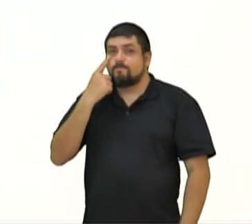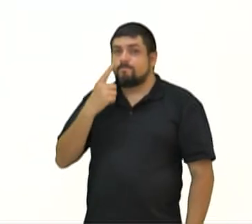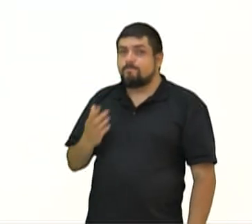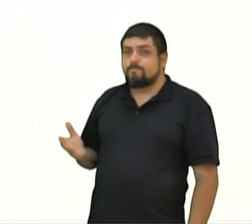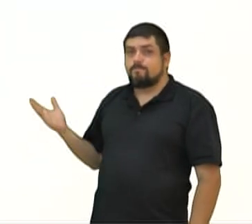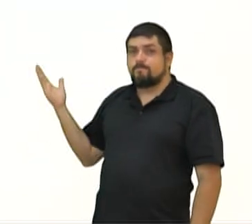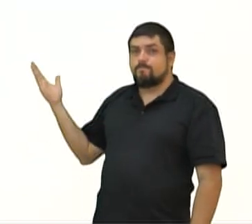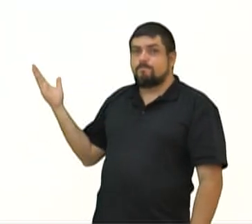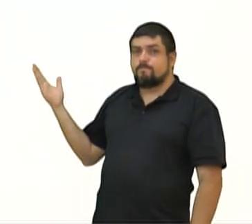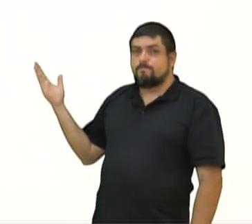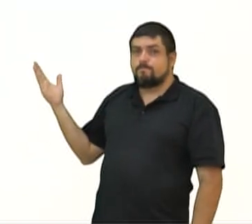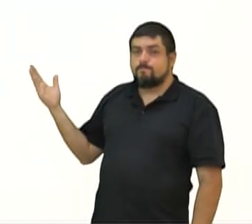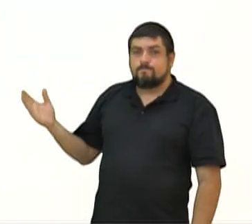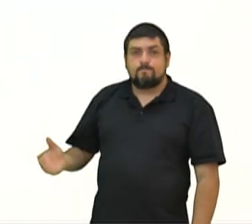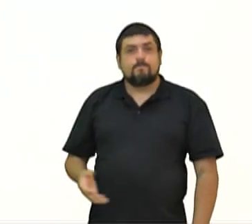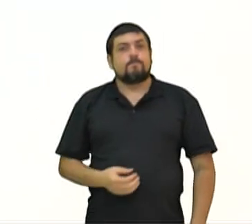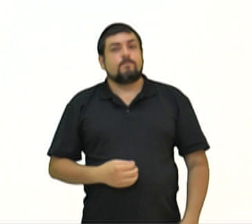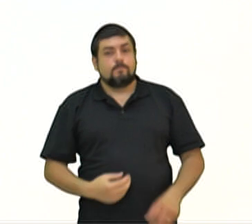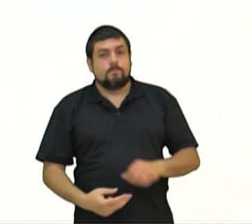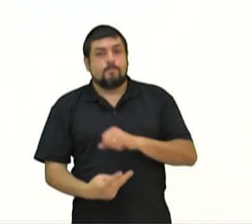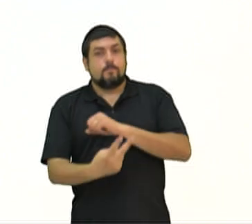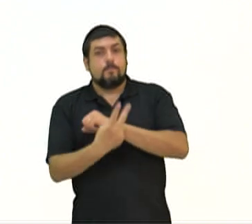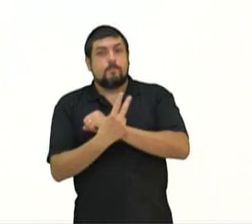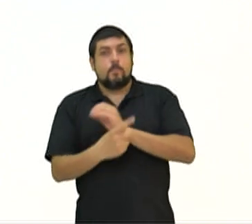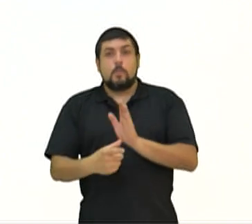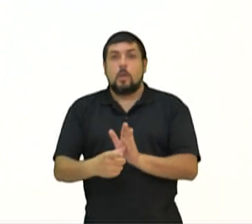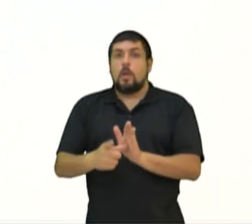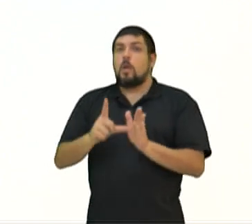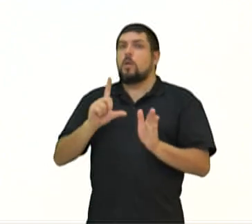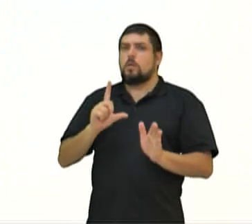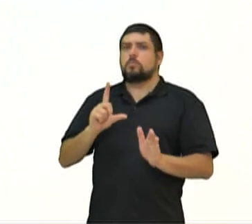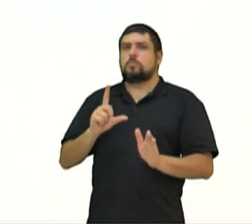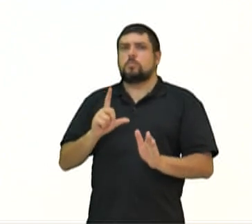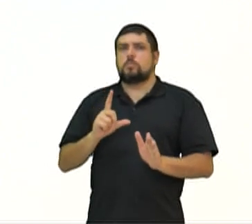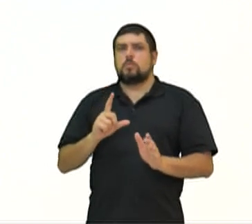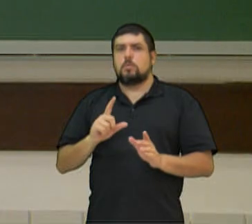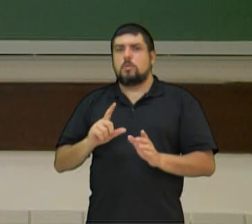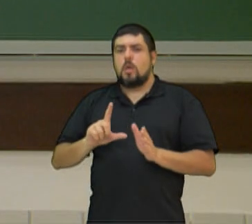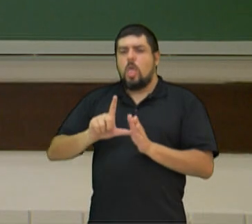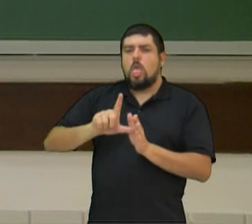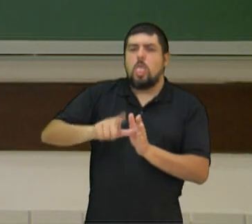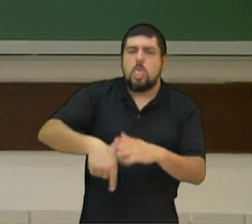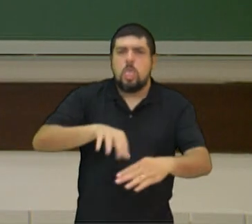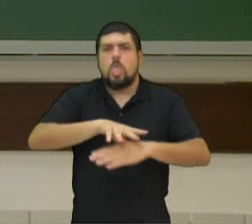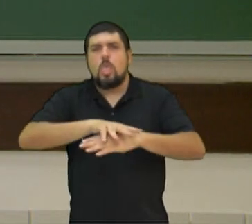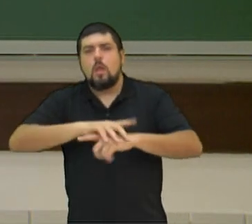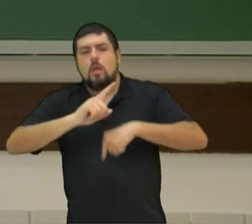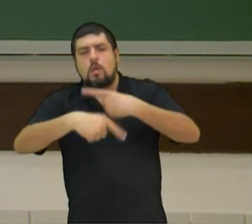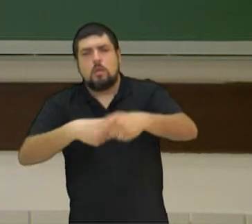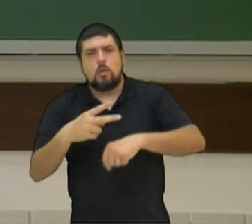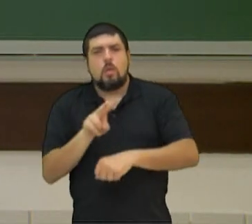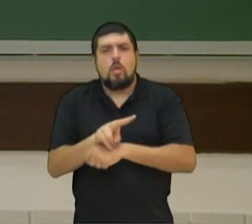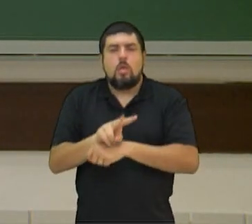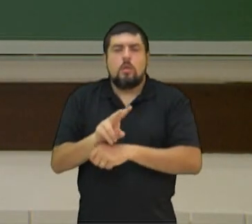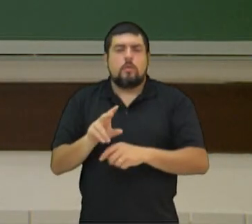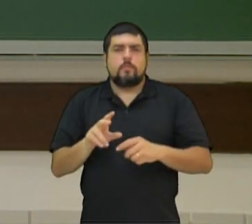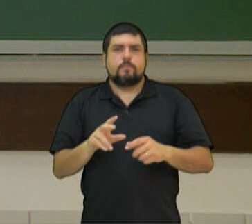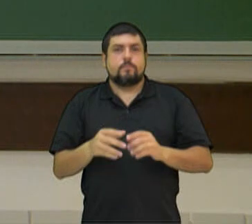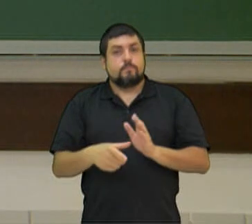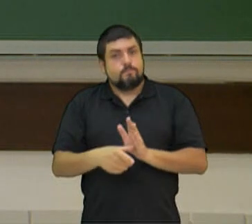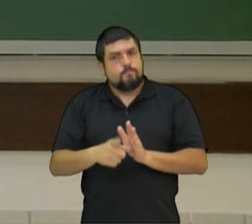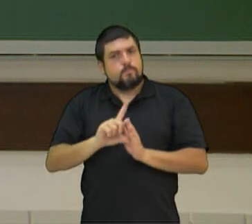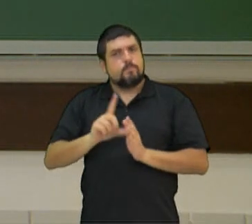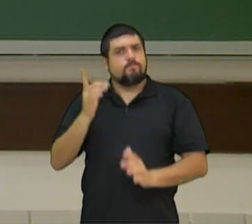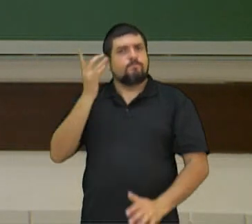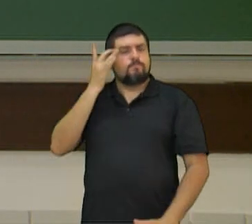caminho. Prevenir uma doença é sempre melhor do que ter a doença, e precisar cuidar dela, tá? Agora,